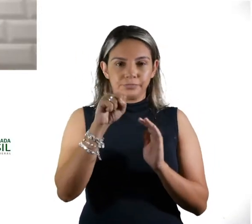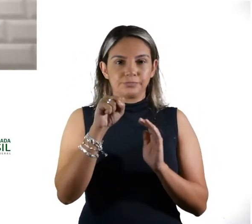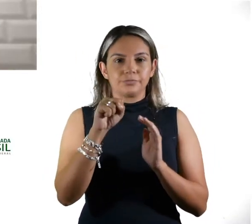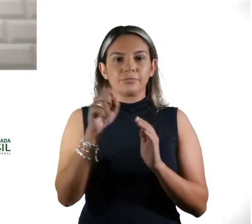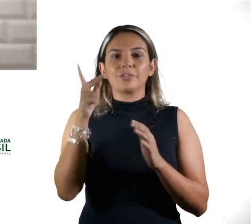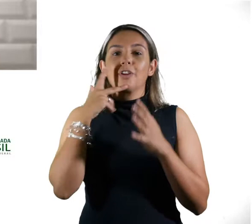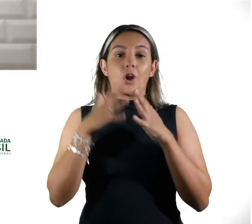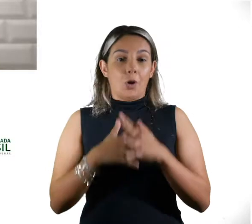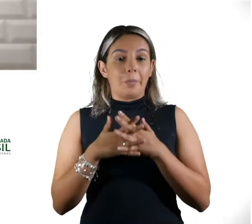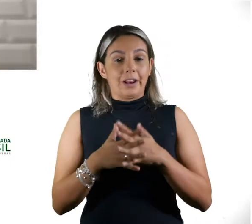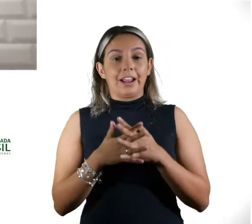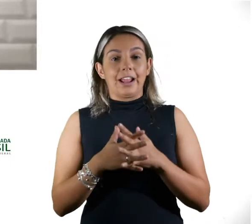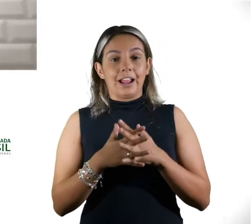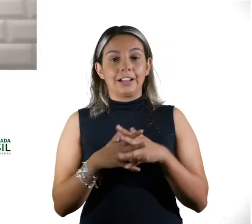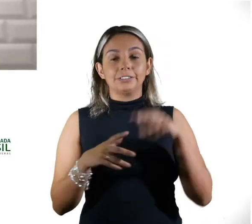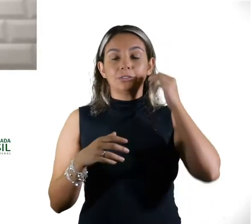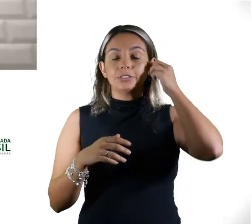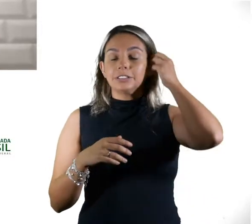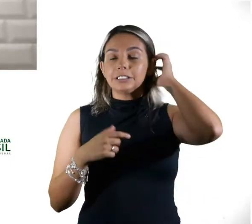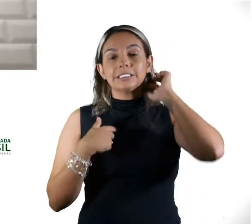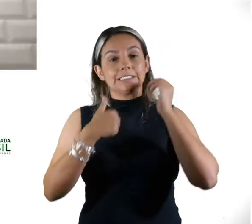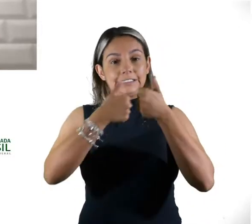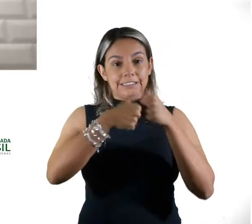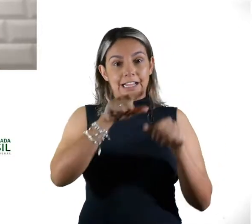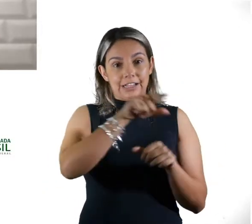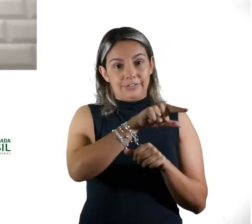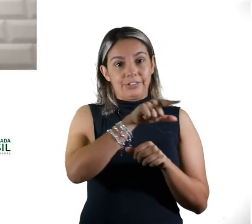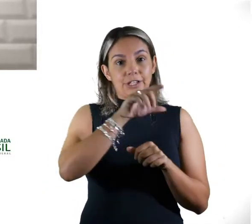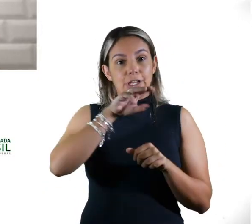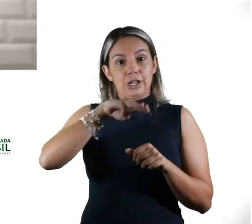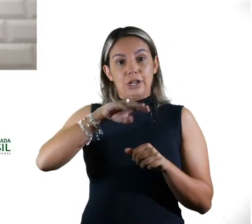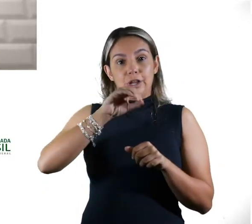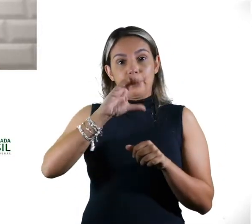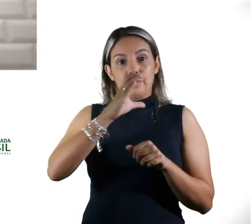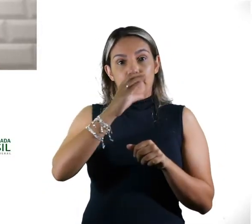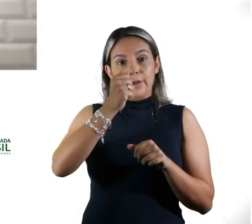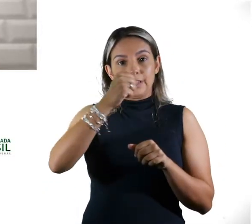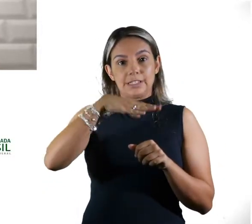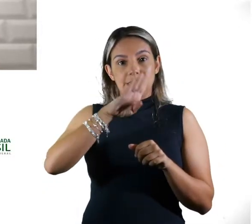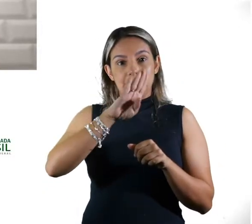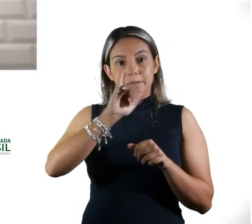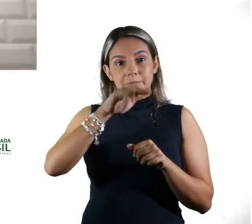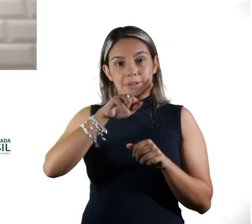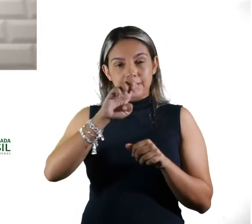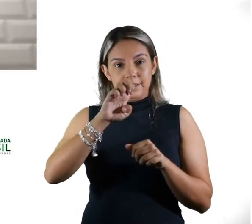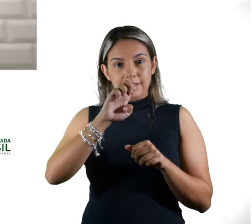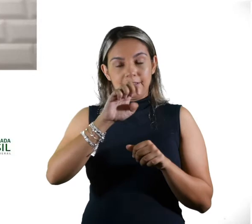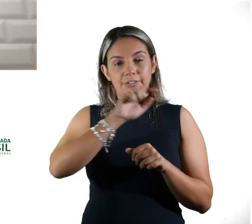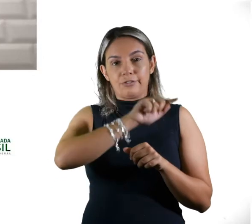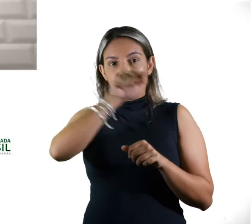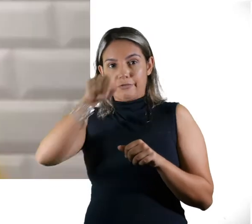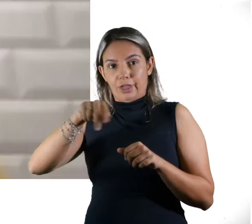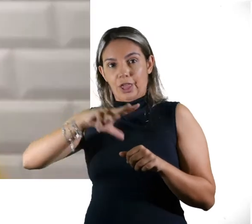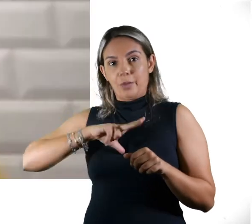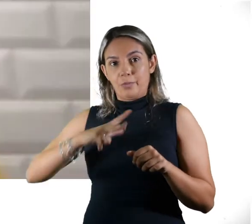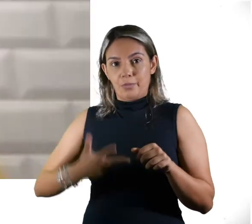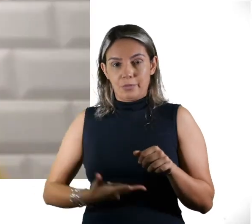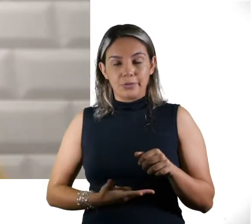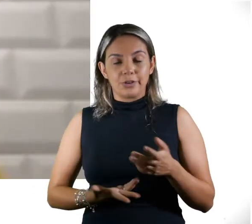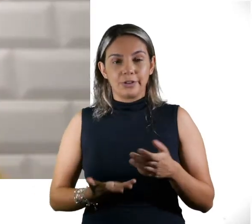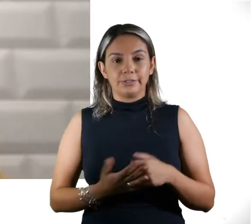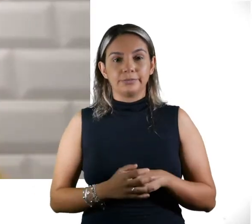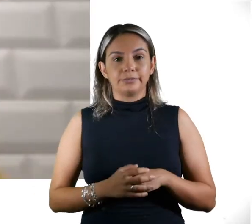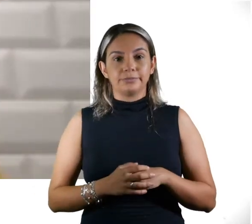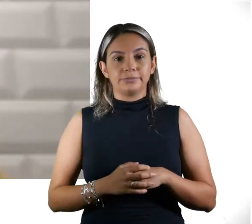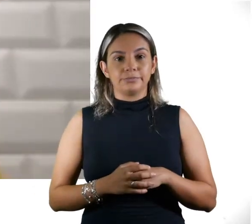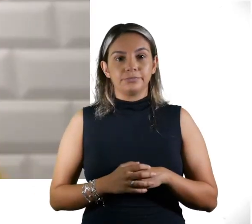é complicado, mas estou em trânsito, sim. Eu estava na ilha de Moçambique e tive que vir para Portugal, enfim, por